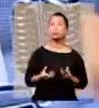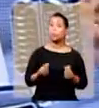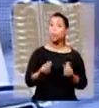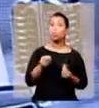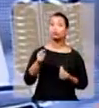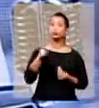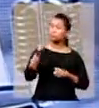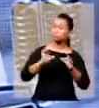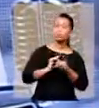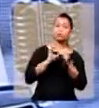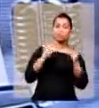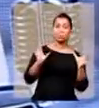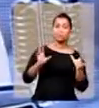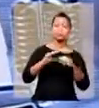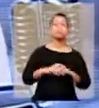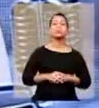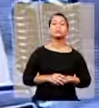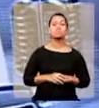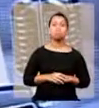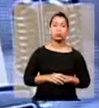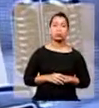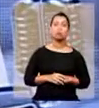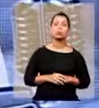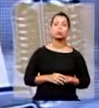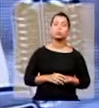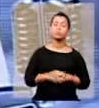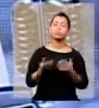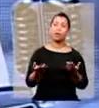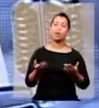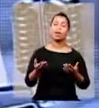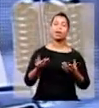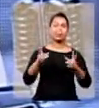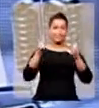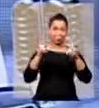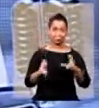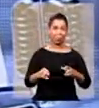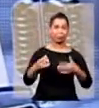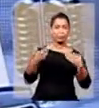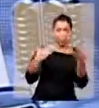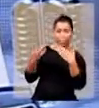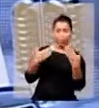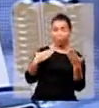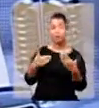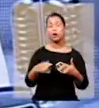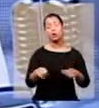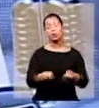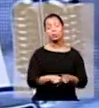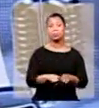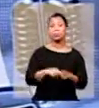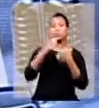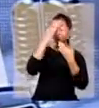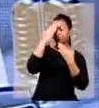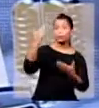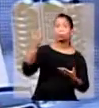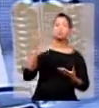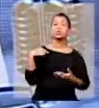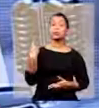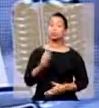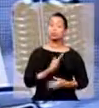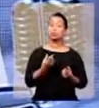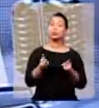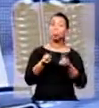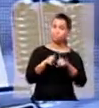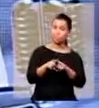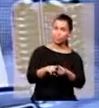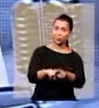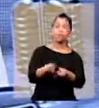debater esse tema. Gostaria de agradecer também os nossos parceiros. A Secretaria da Comunicação tem sido nosso